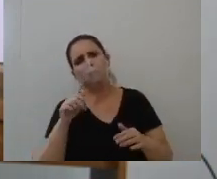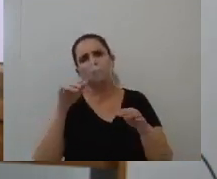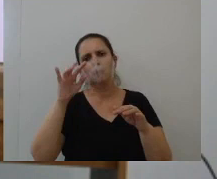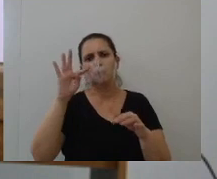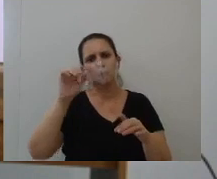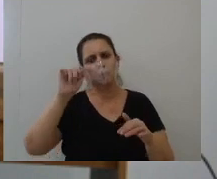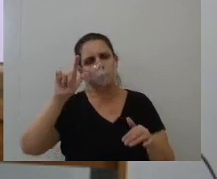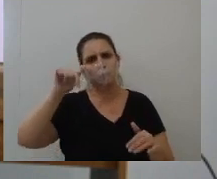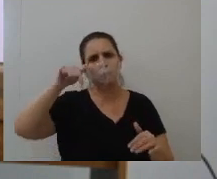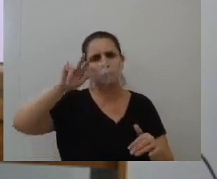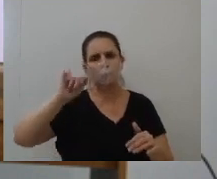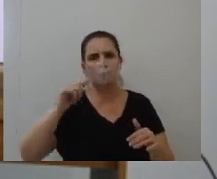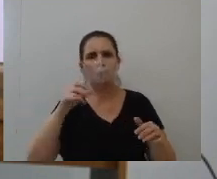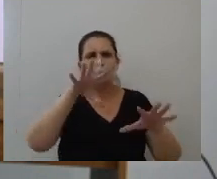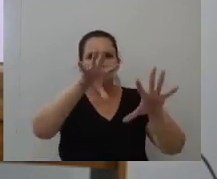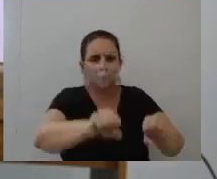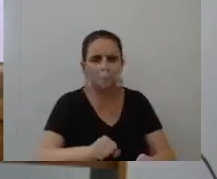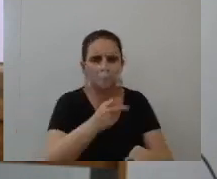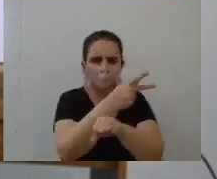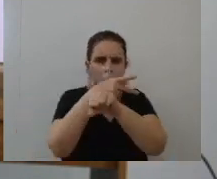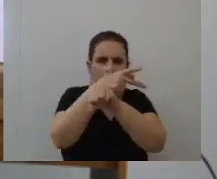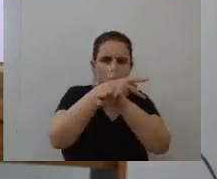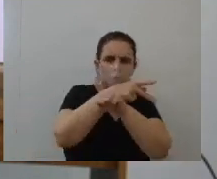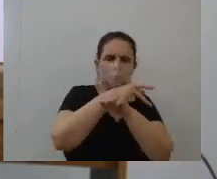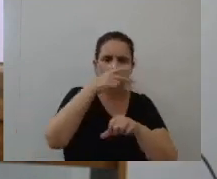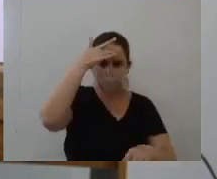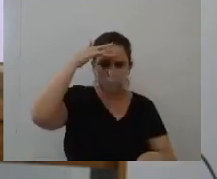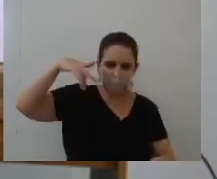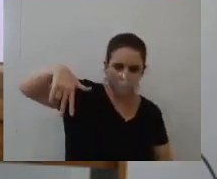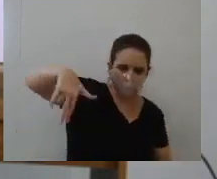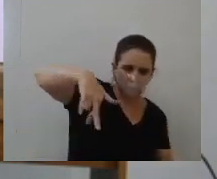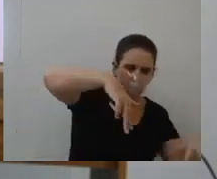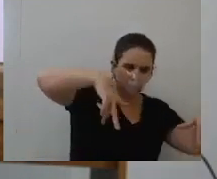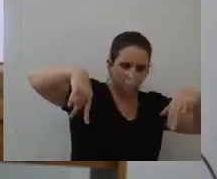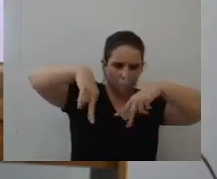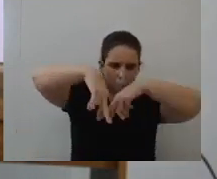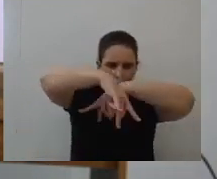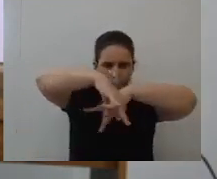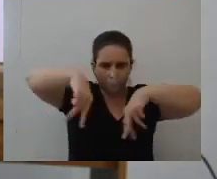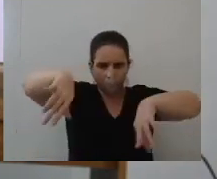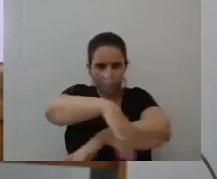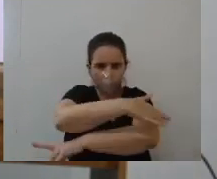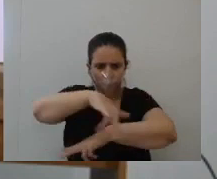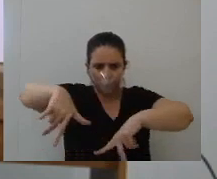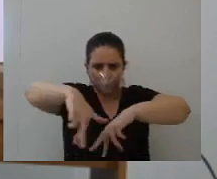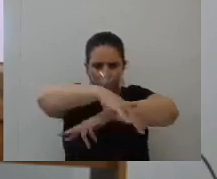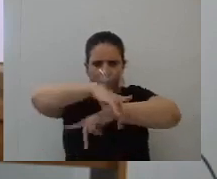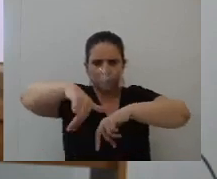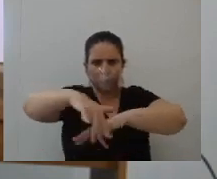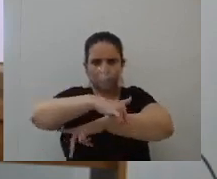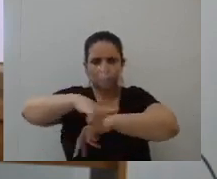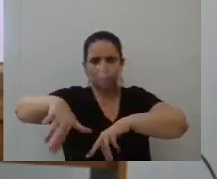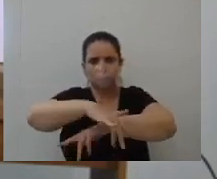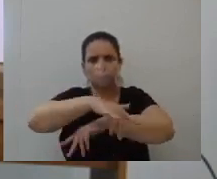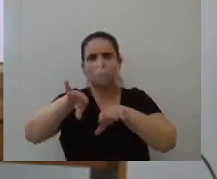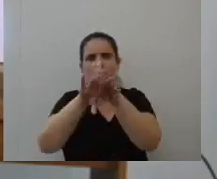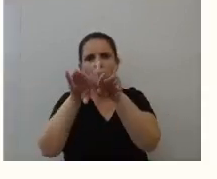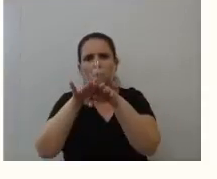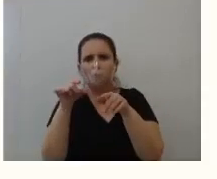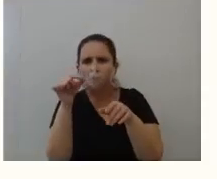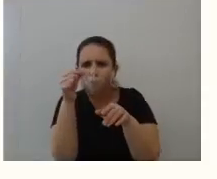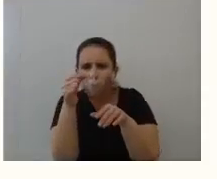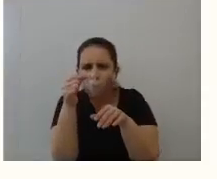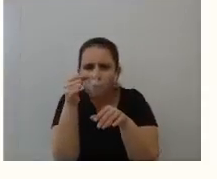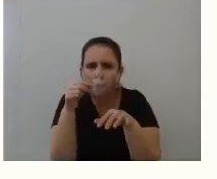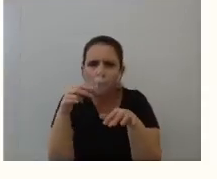caça procurada. Os pedestres se cruzavam pelas ruas que nem formigas